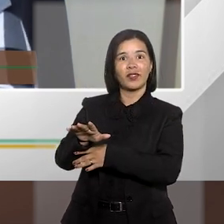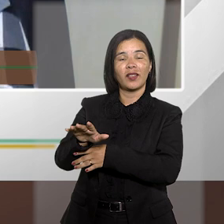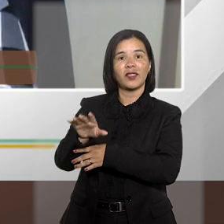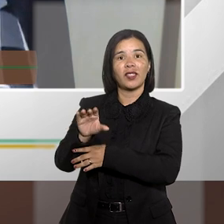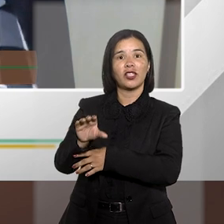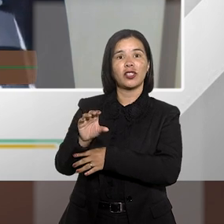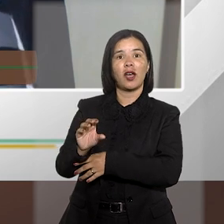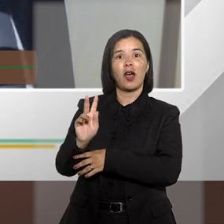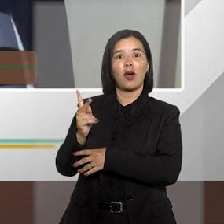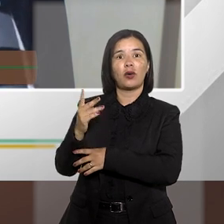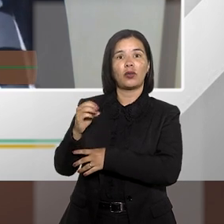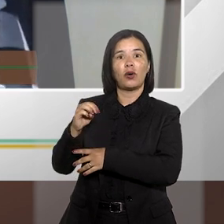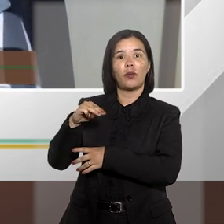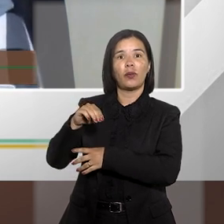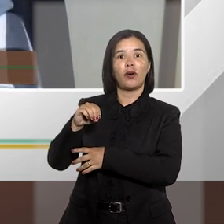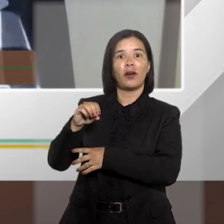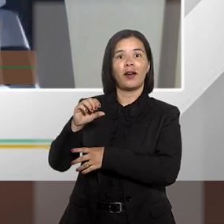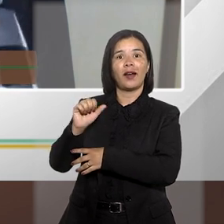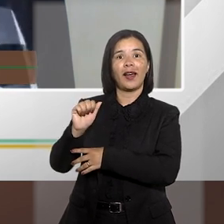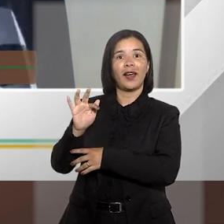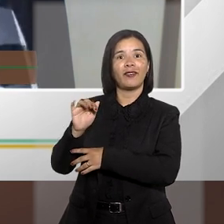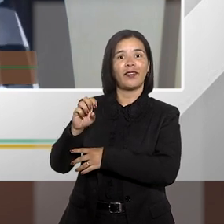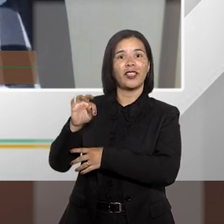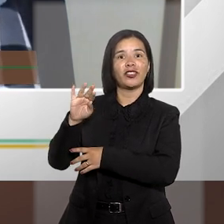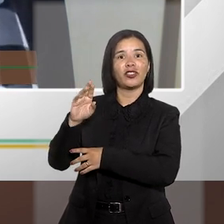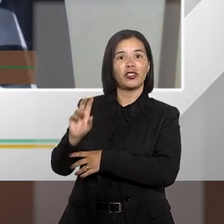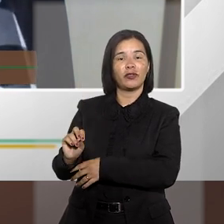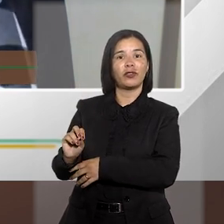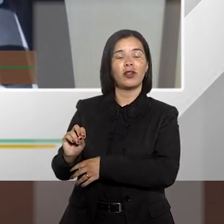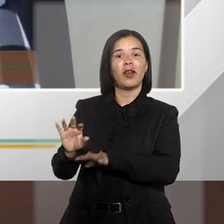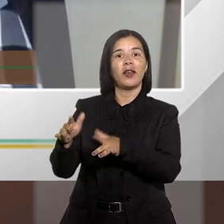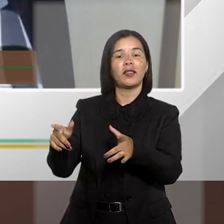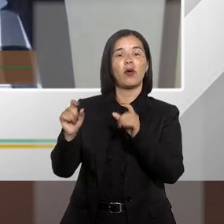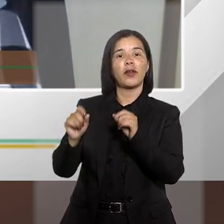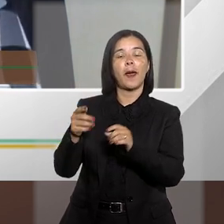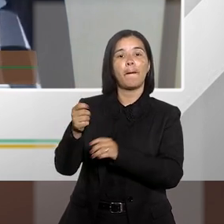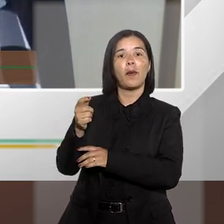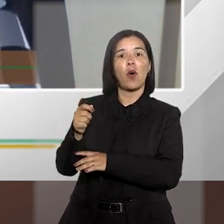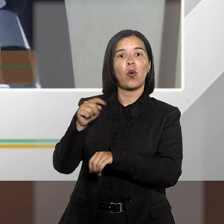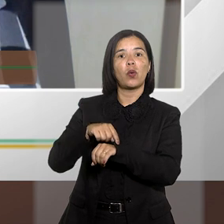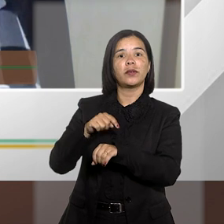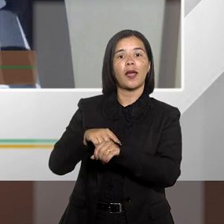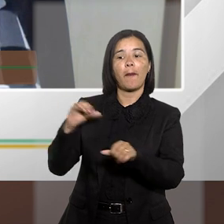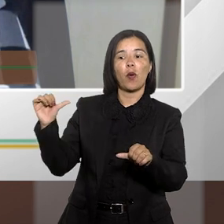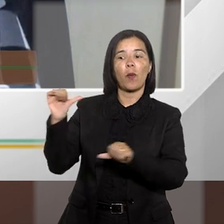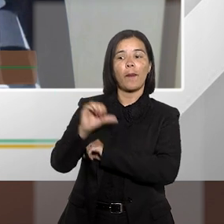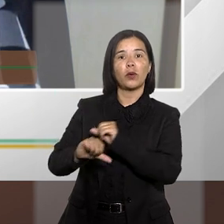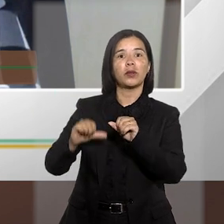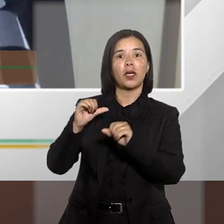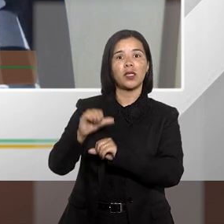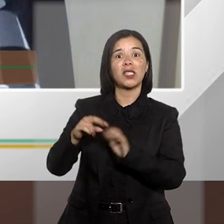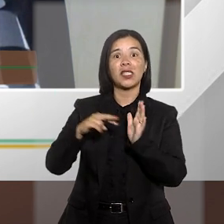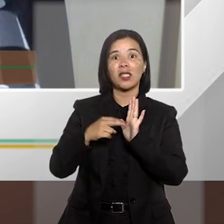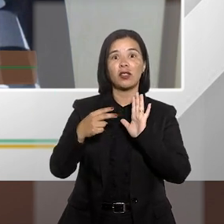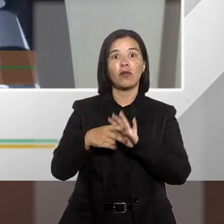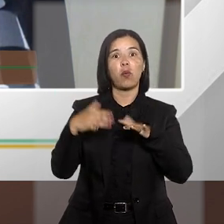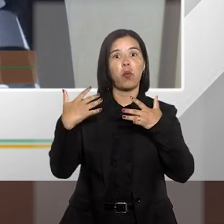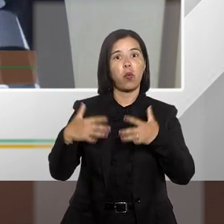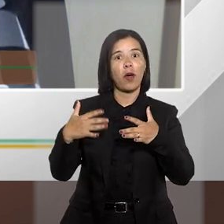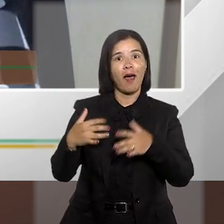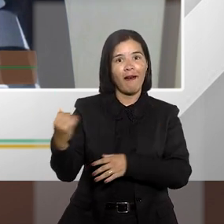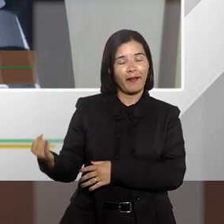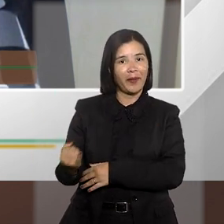homoafetivo, né? E imaginar que em pouco tempo a gente tem uma mudança tão, tão significativa e